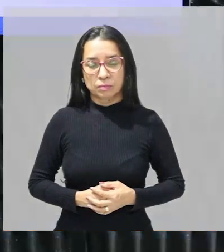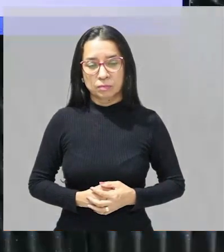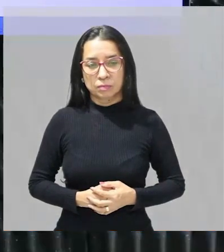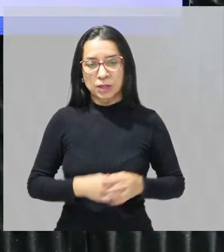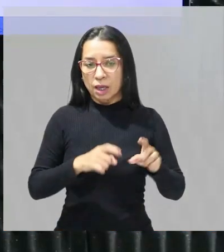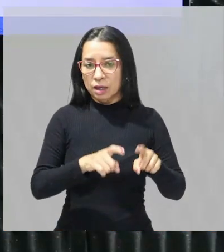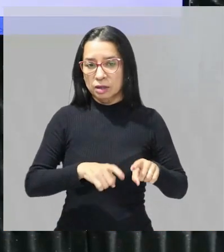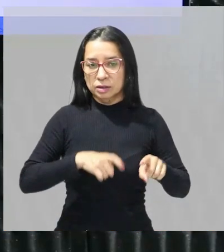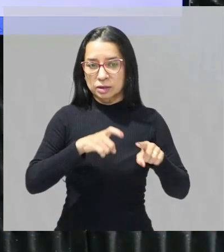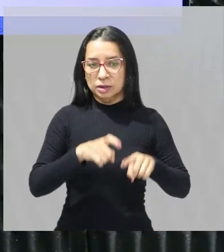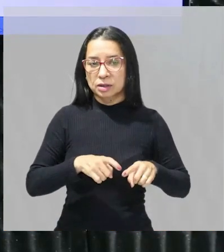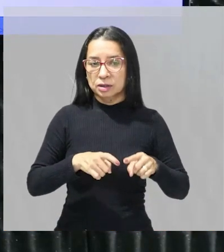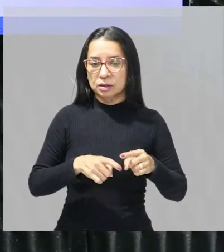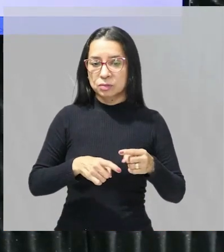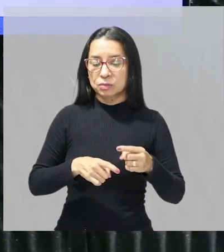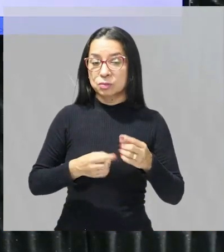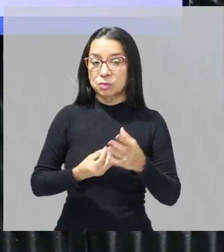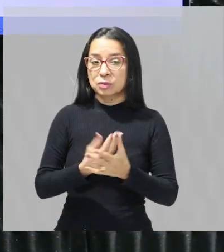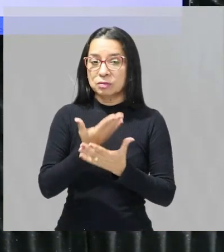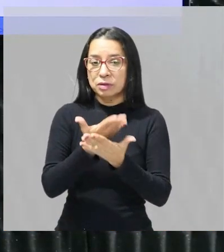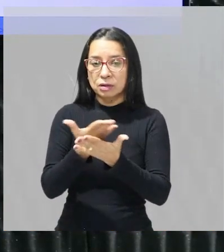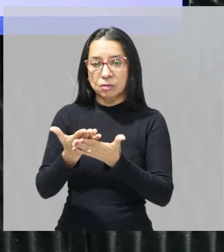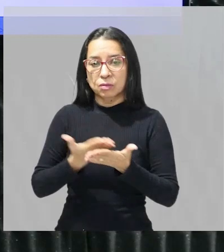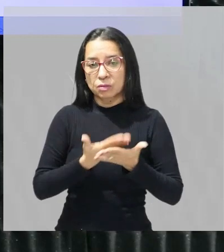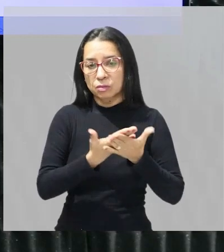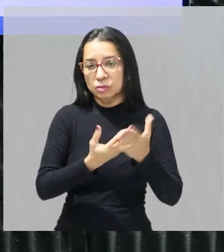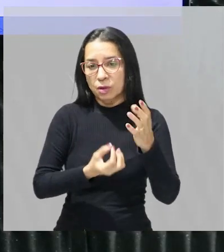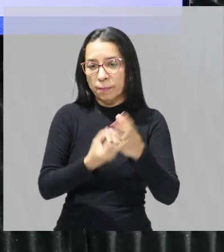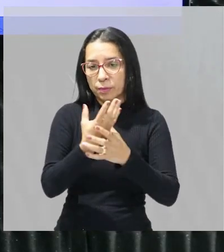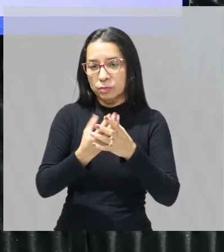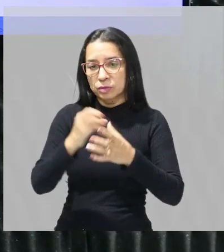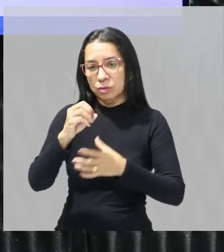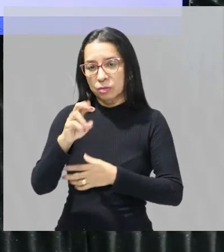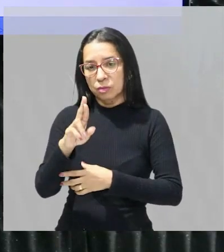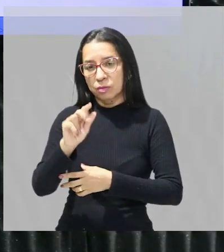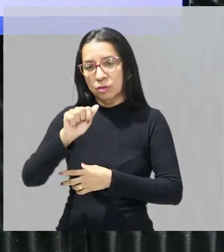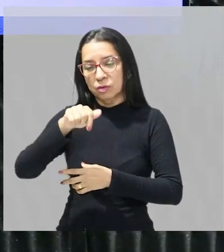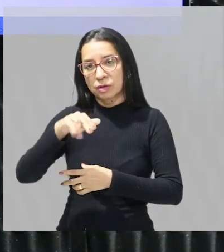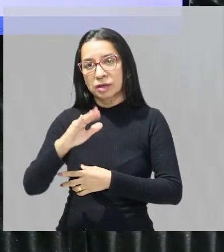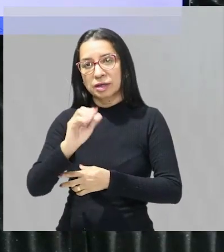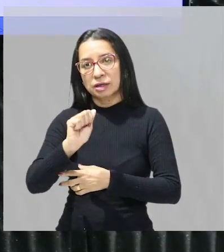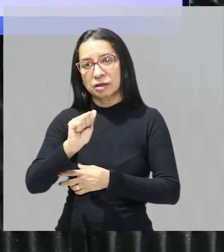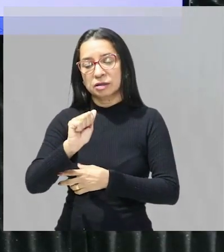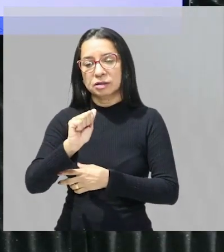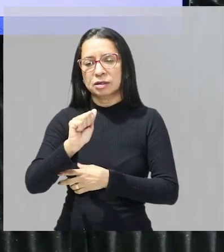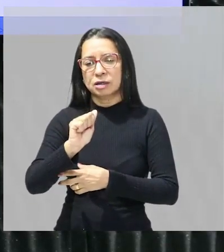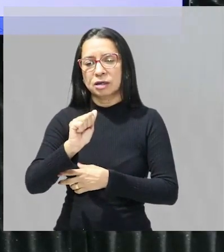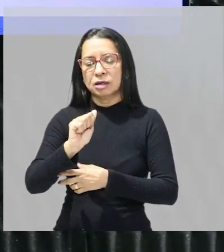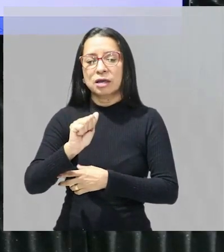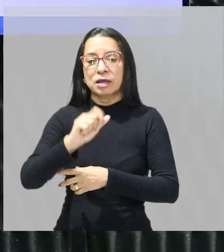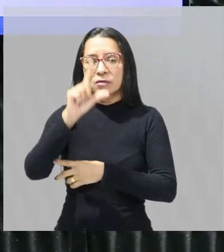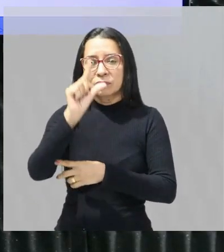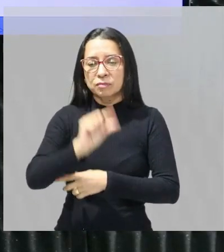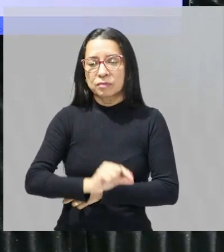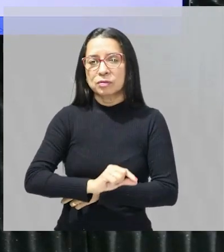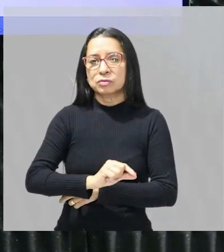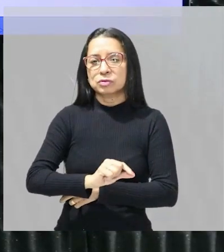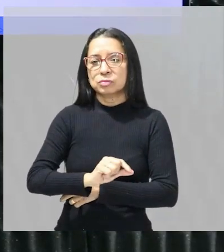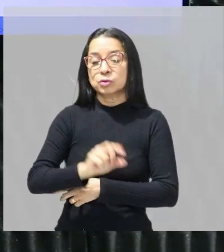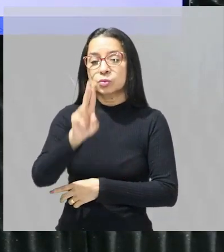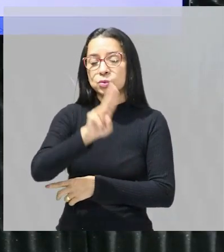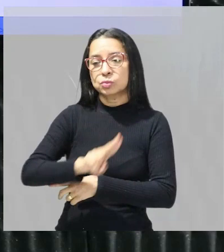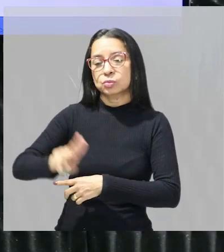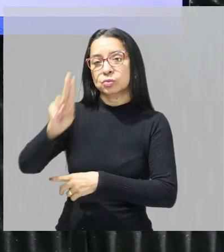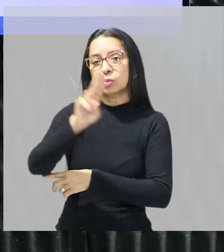ecológica e produção orgânica vai ser aquela produção que vai aí minimizar a utilização, por exemplo, de pesticidas, agrotóxicos, vão tentar ser o mais